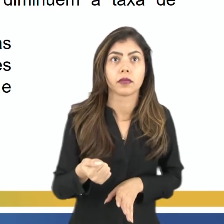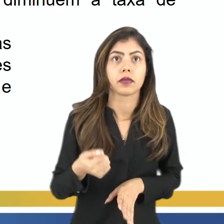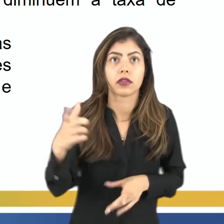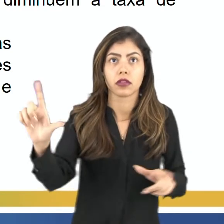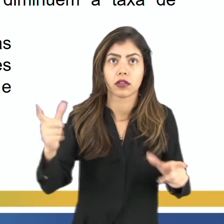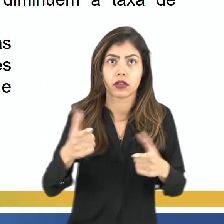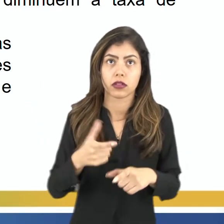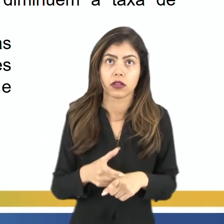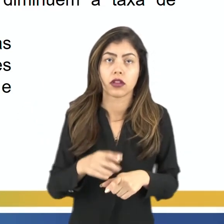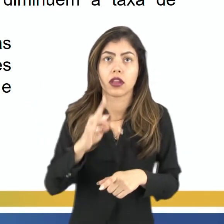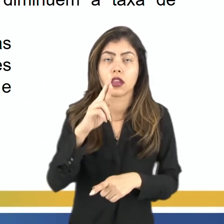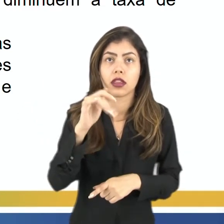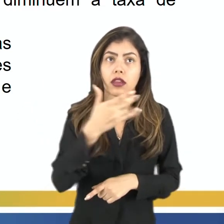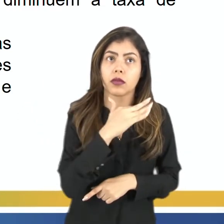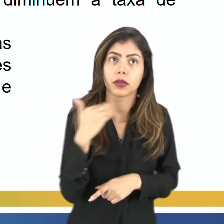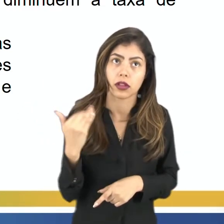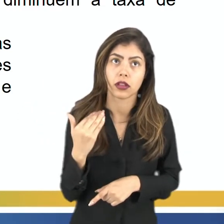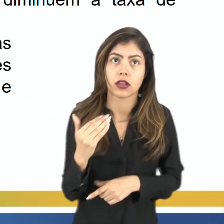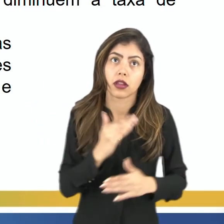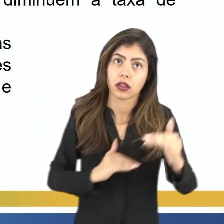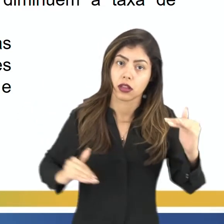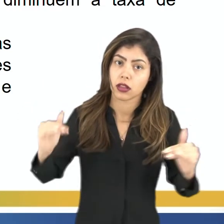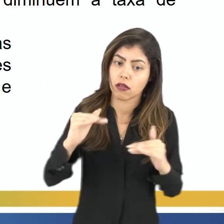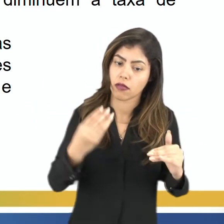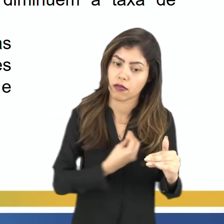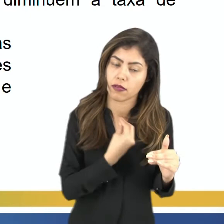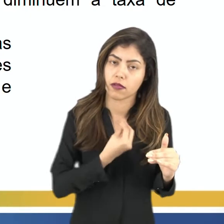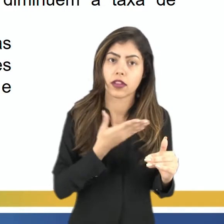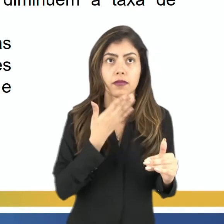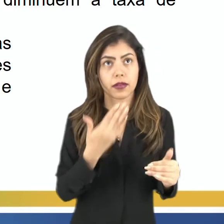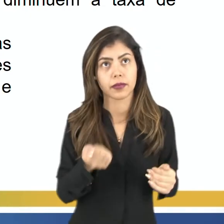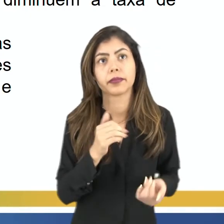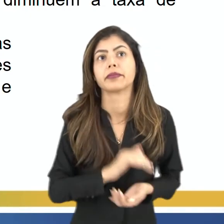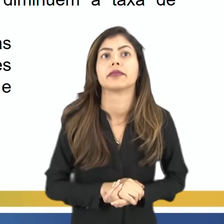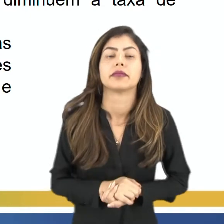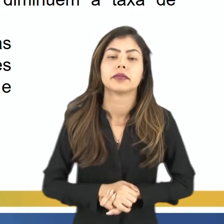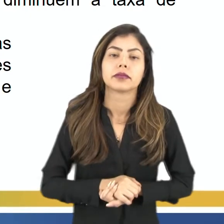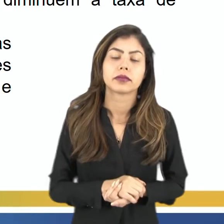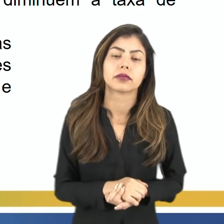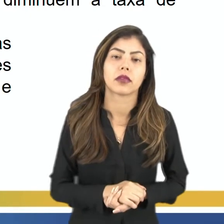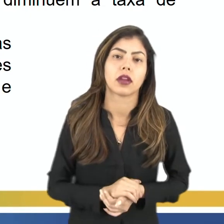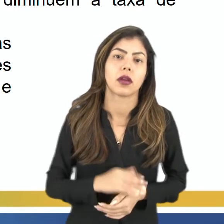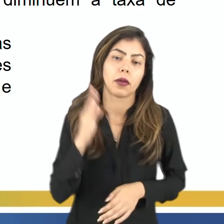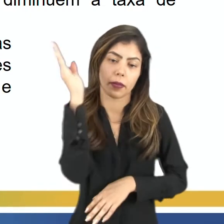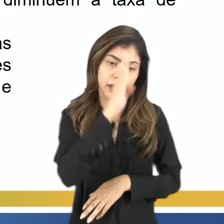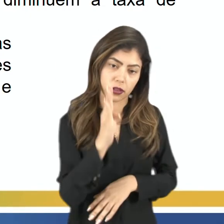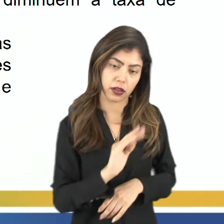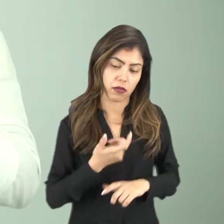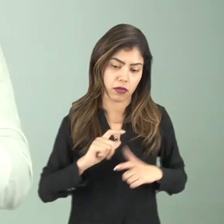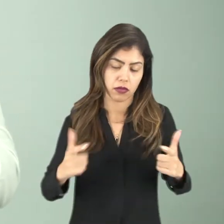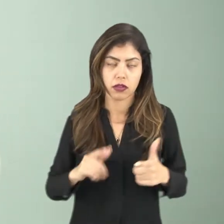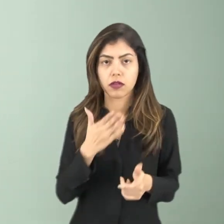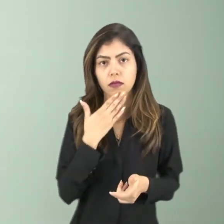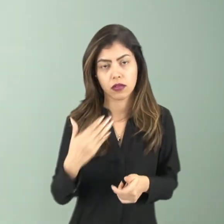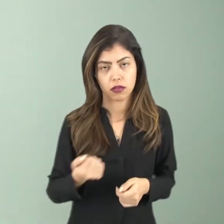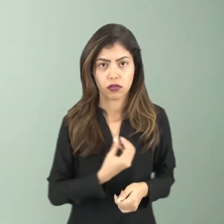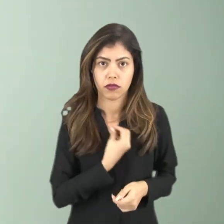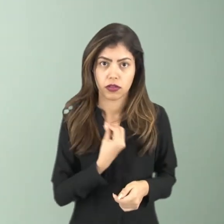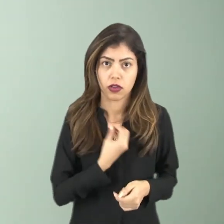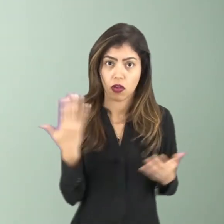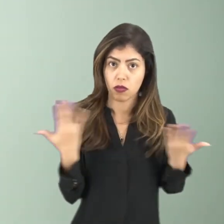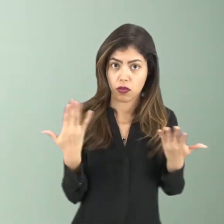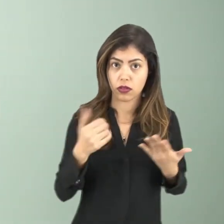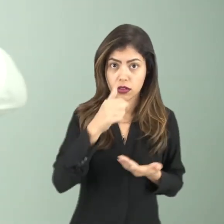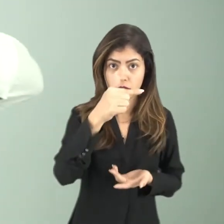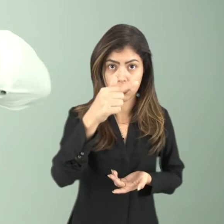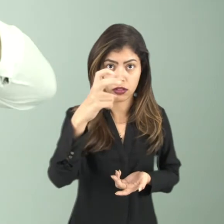nutricionais e sanitárias, reduzem a taxa de mortalidade e elevam a expectativa de vida. Beleza, é isso que eu estava falando para vocês. O Brasil cresce sua expectativa